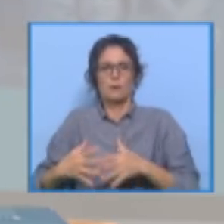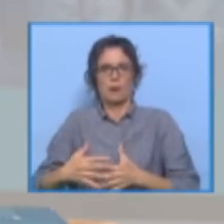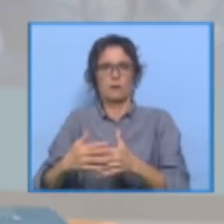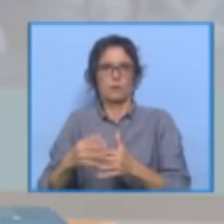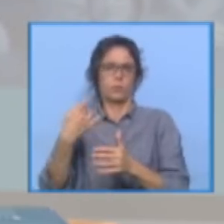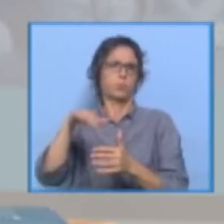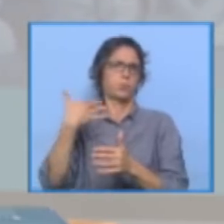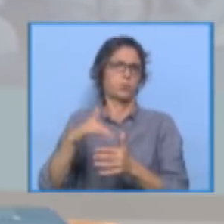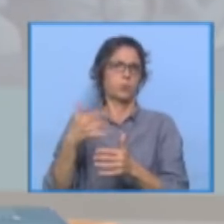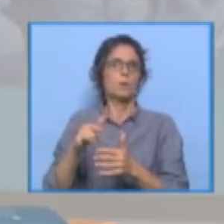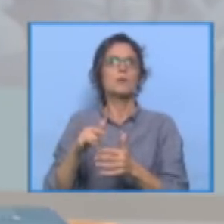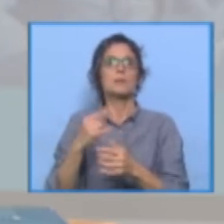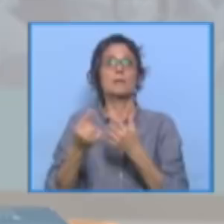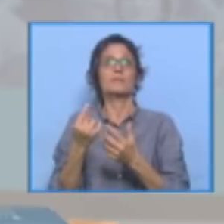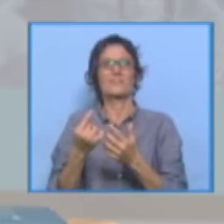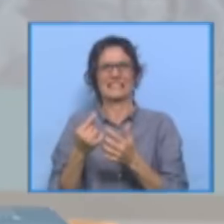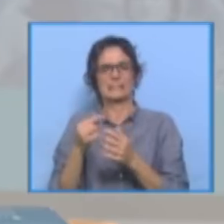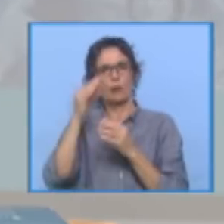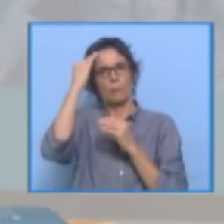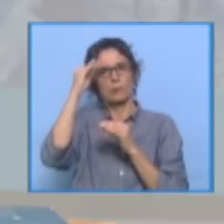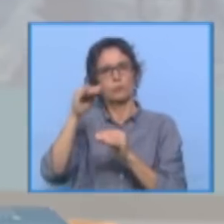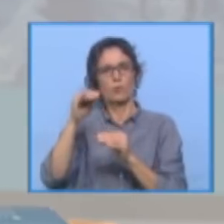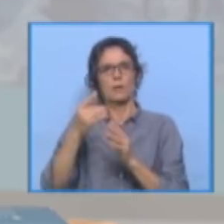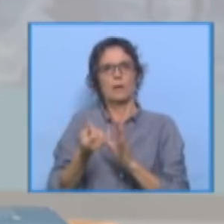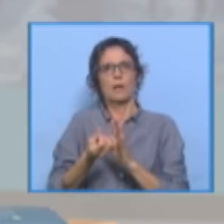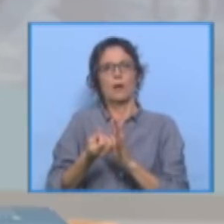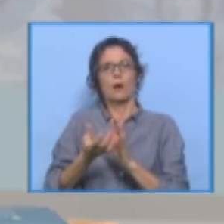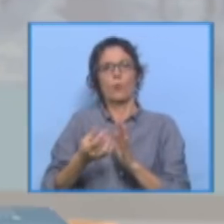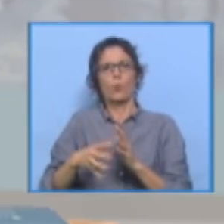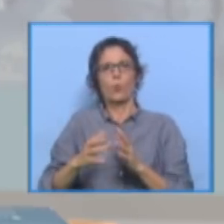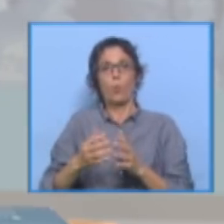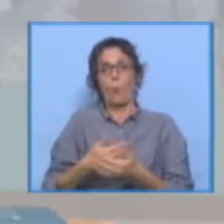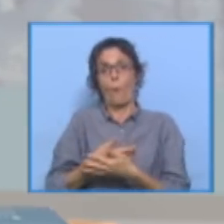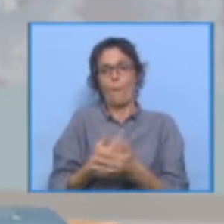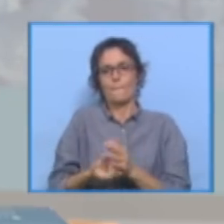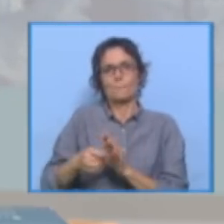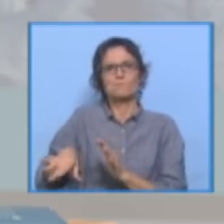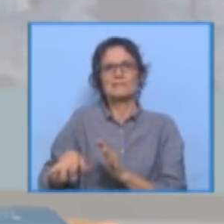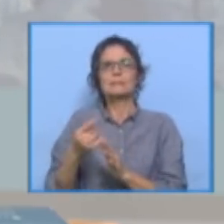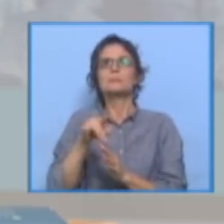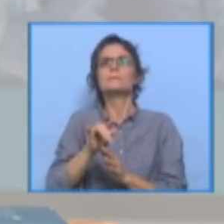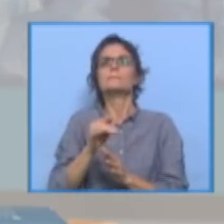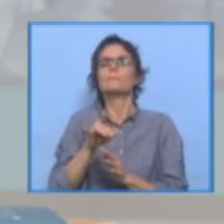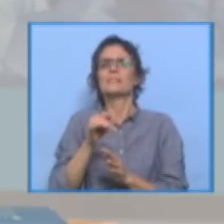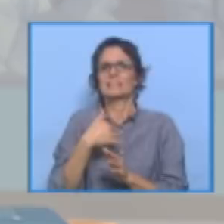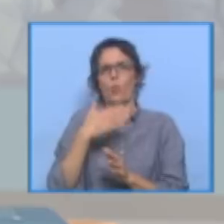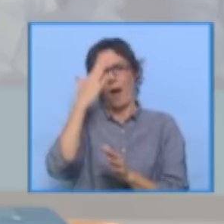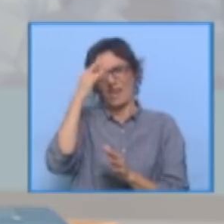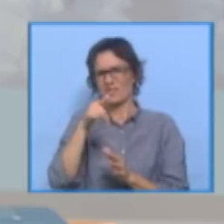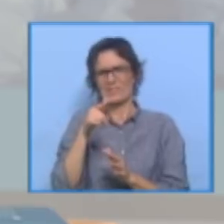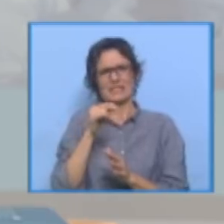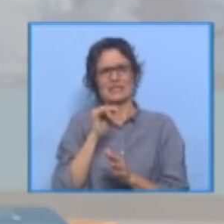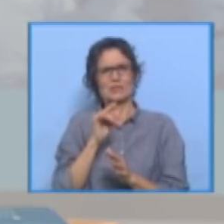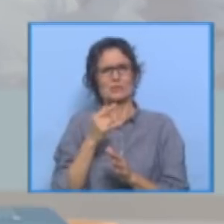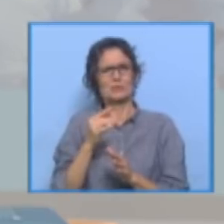propunha provocar o aborto, e eu não achava que estivesse bem, era preciso pensar em que medida é que provocar o aborto